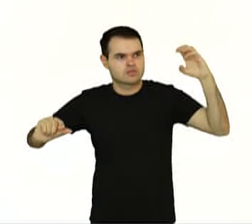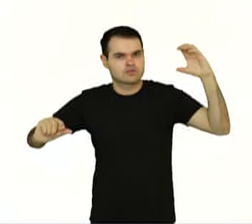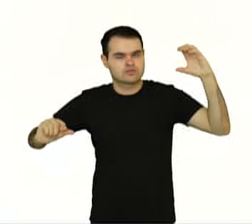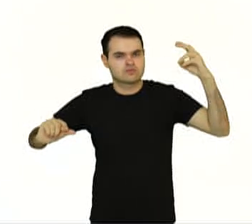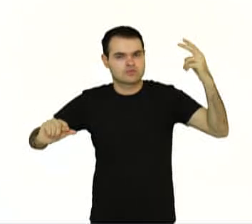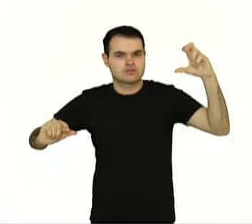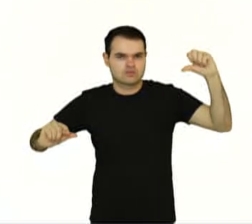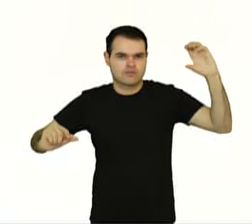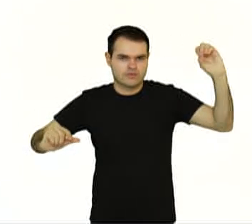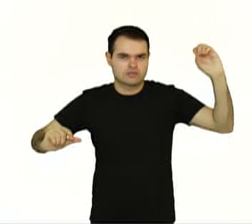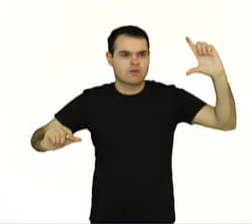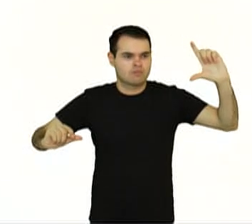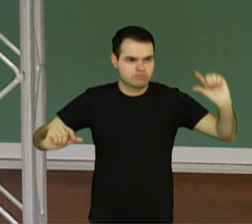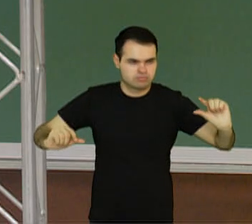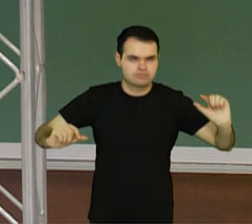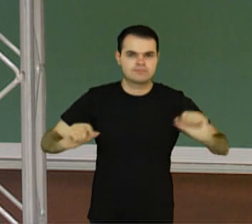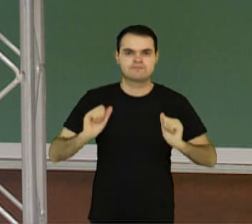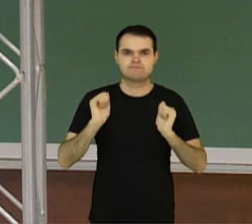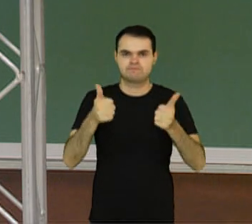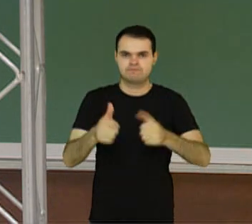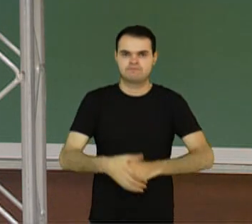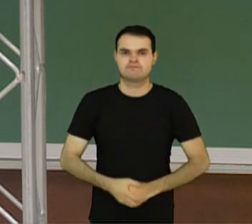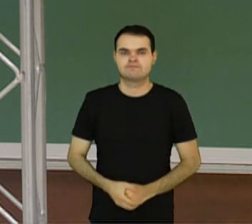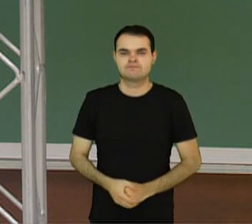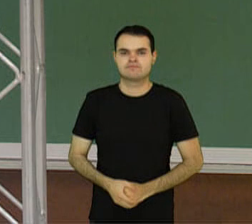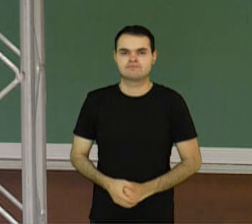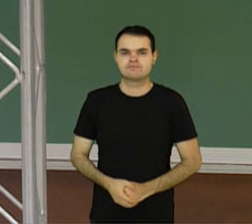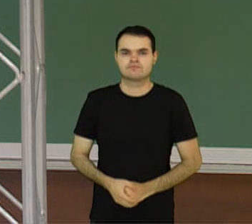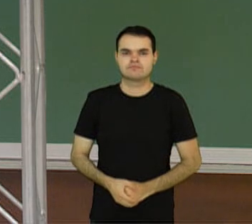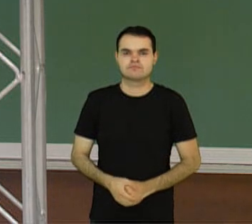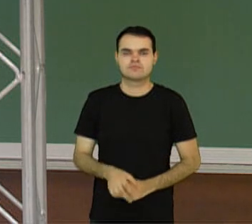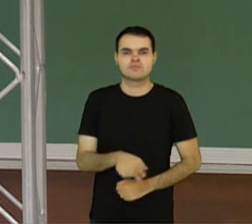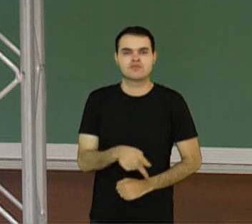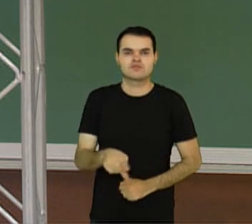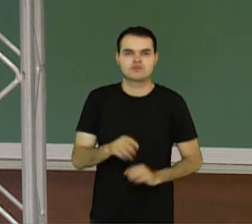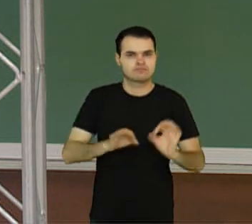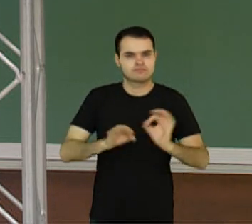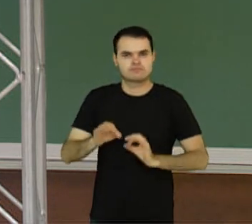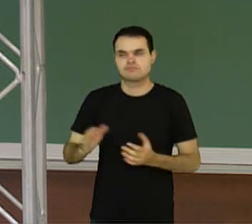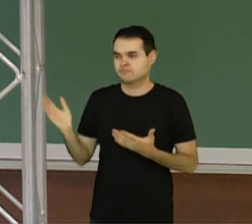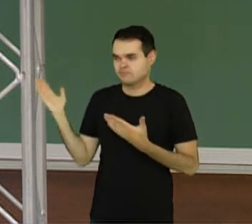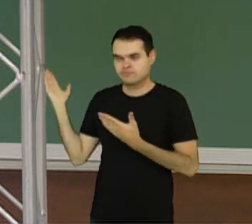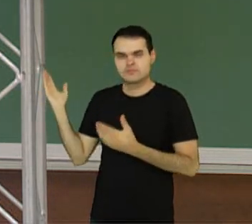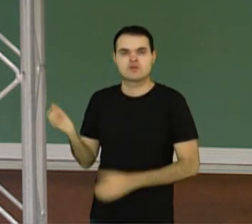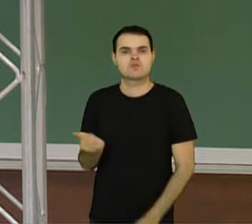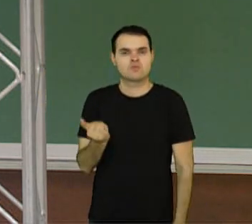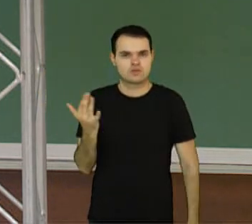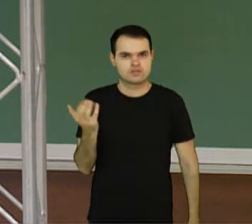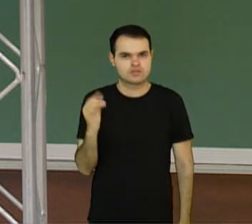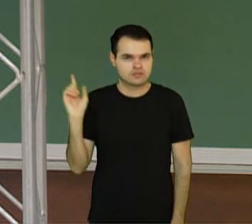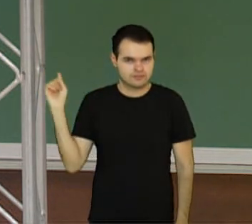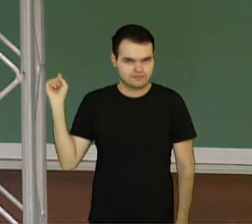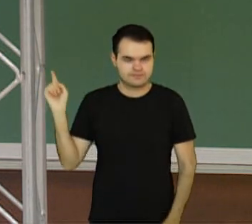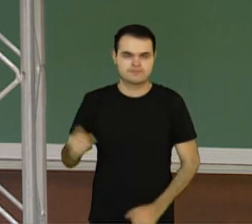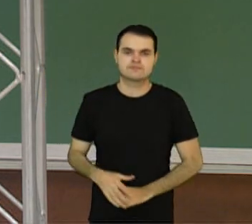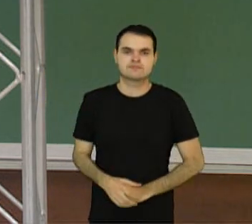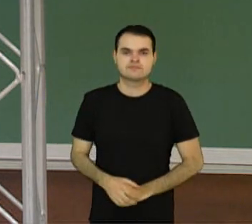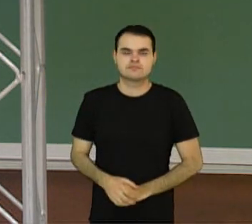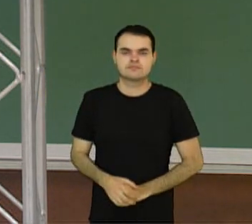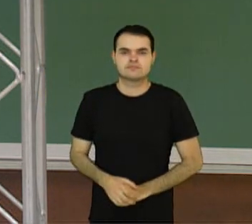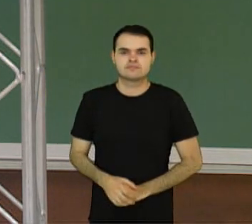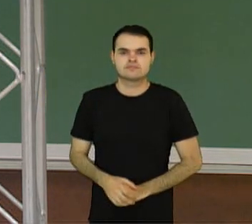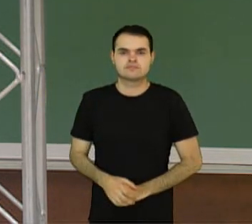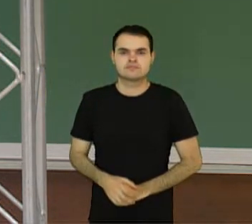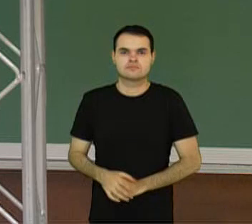7.290 tijolos. Tudo bem? Bom, e aqui a professora fez a quantidade aqui, tá?